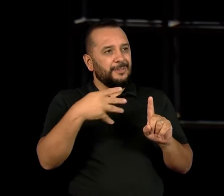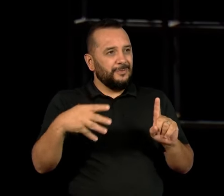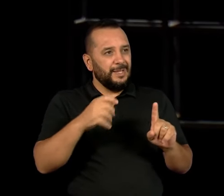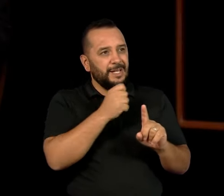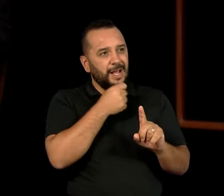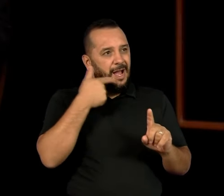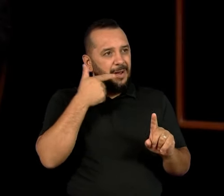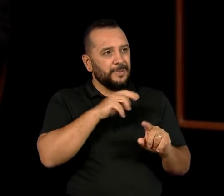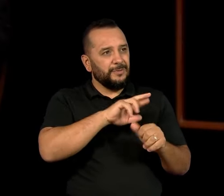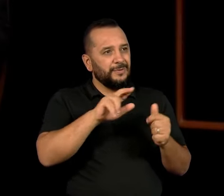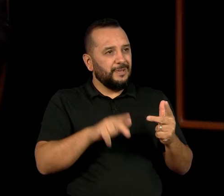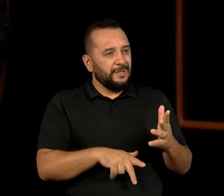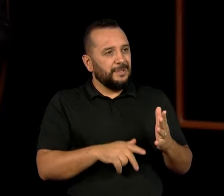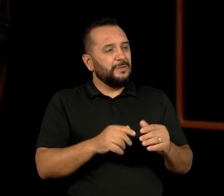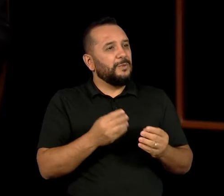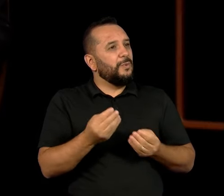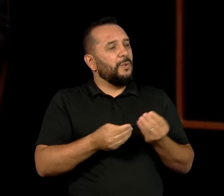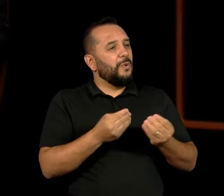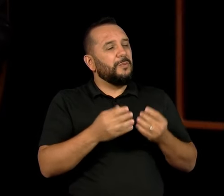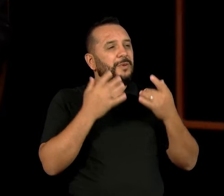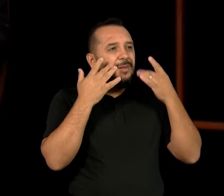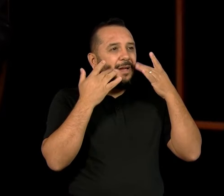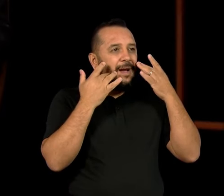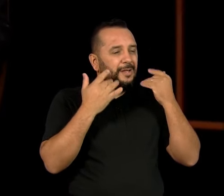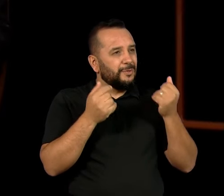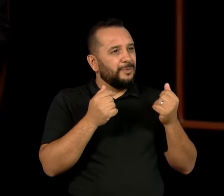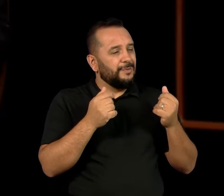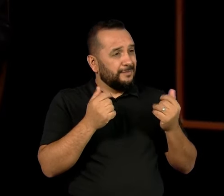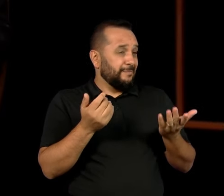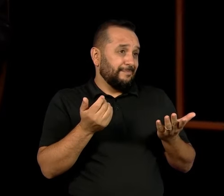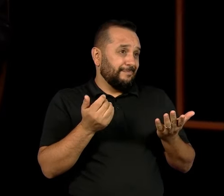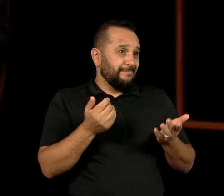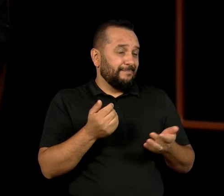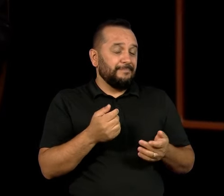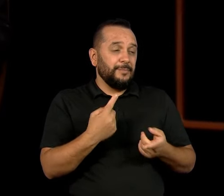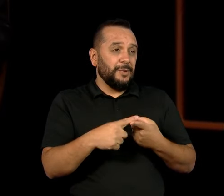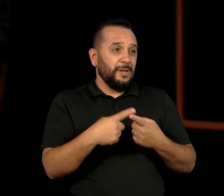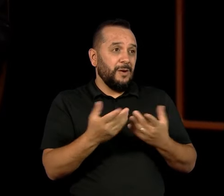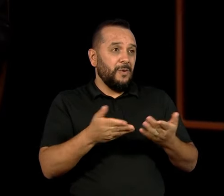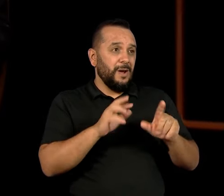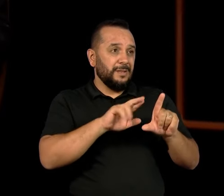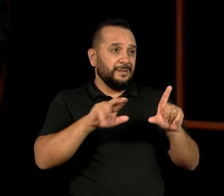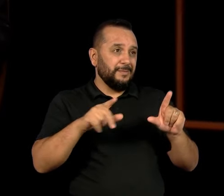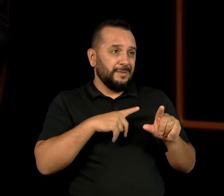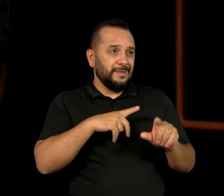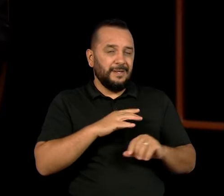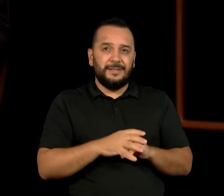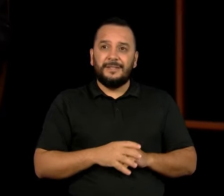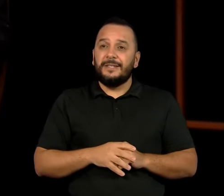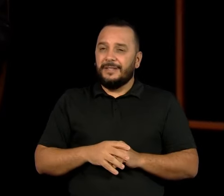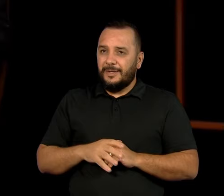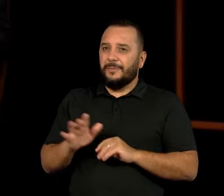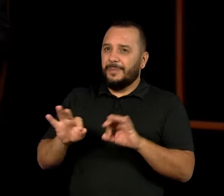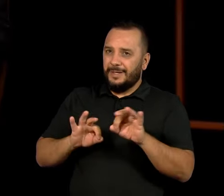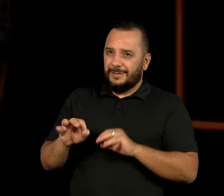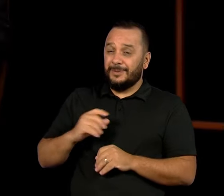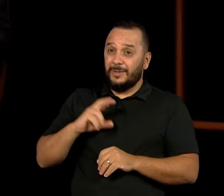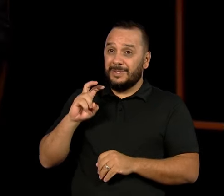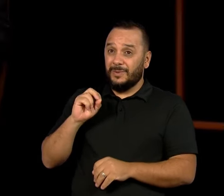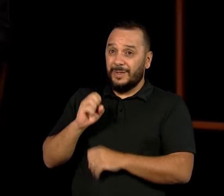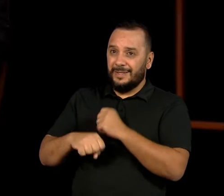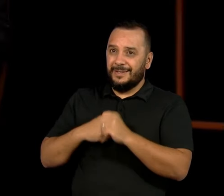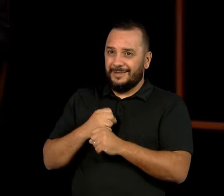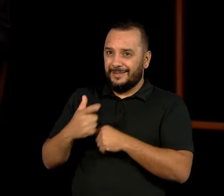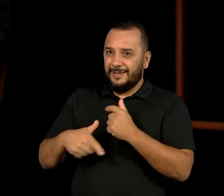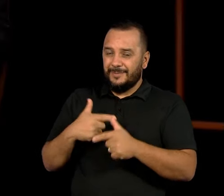planos? Eu tenho. Eu vou fazer 50 anos de carreira daqui a 3 anos. Eu tenho